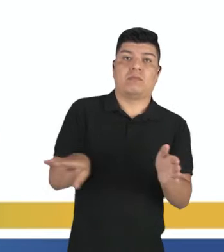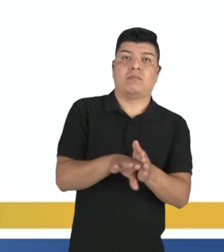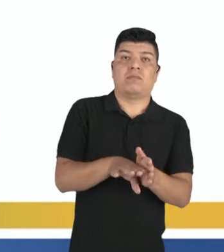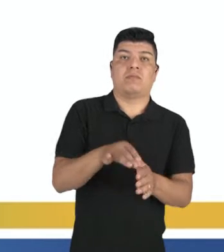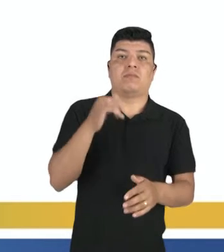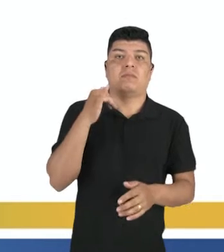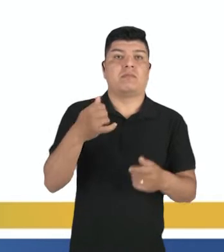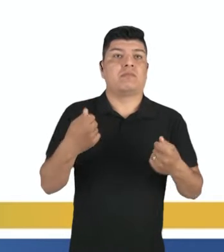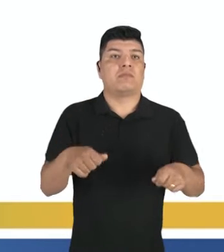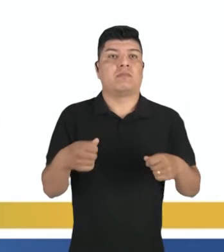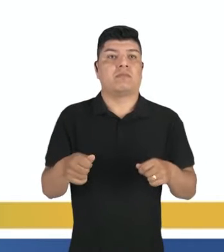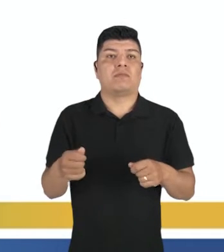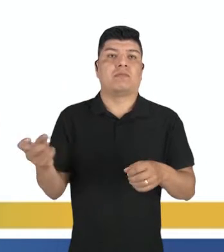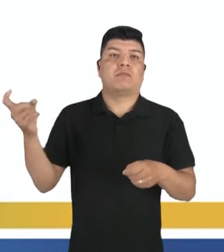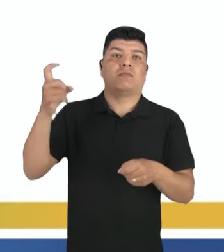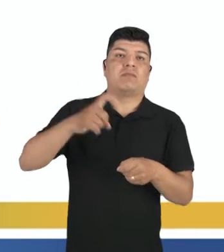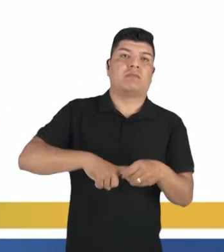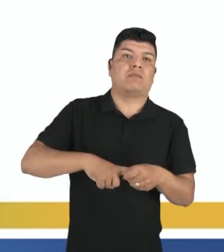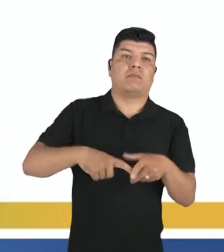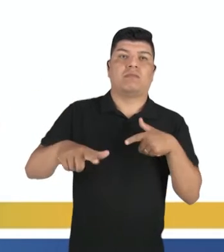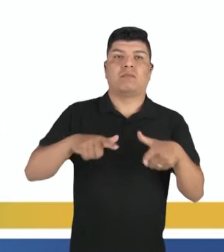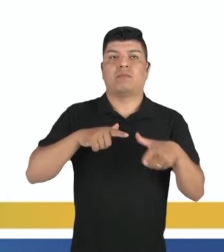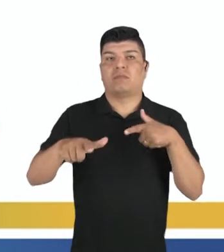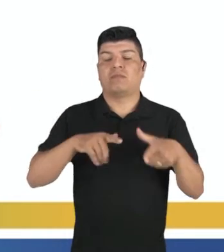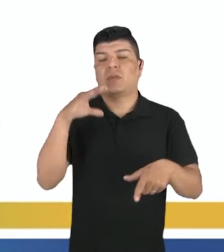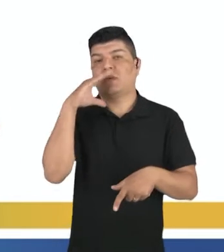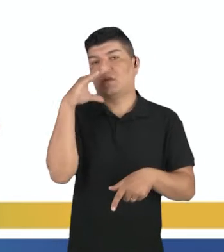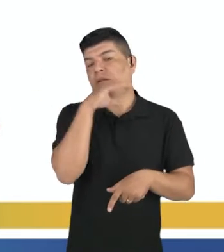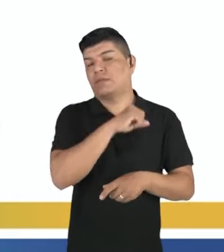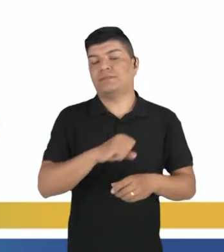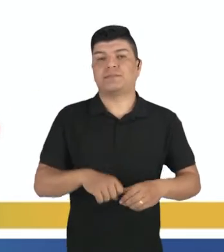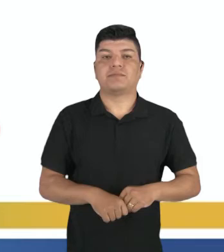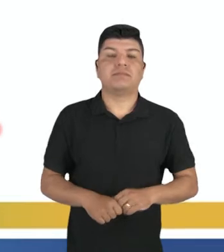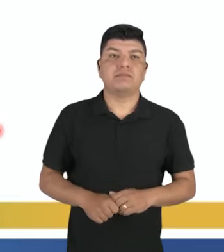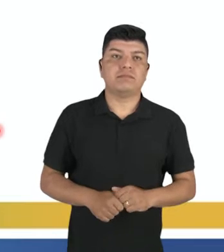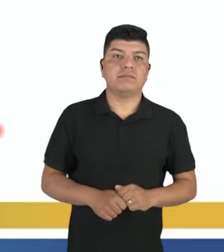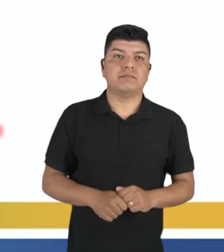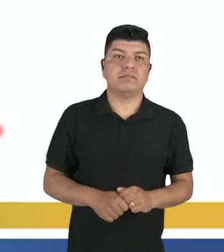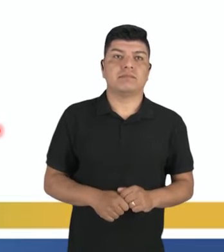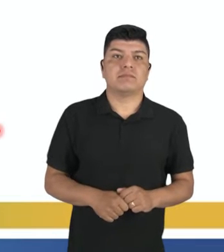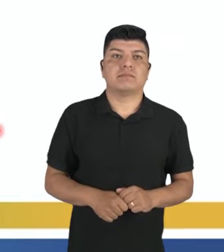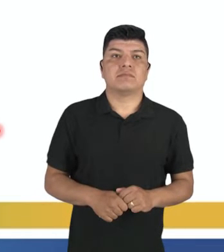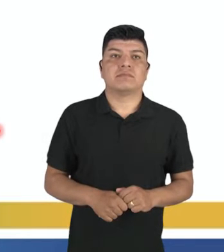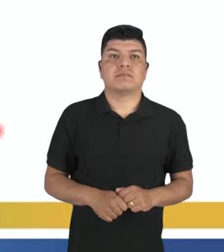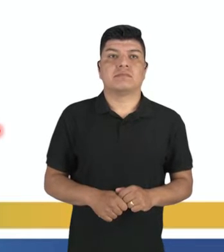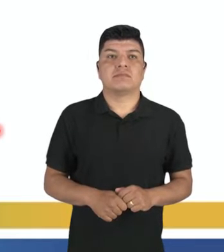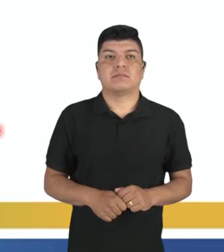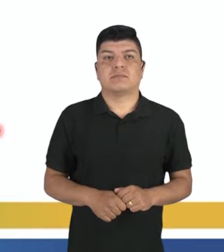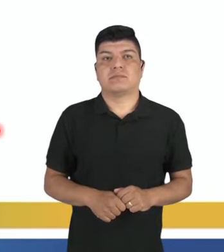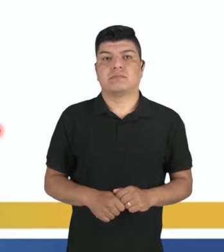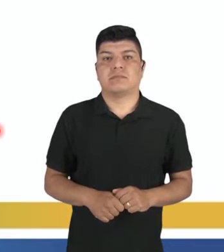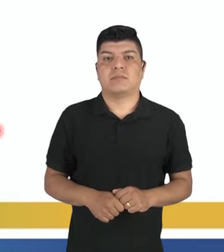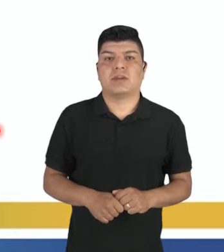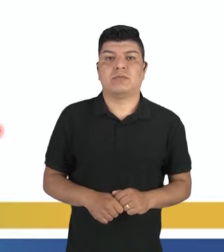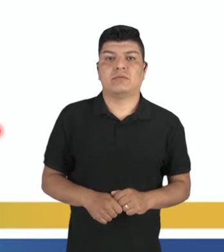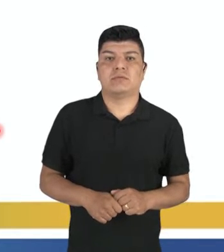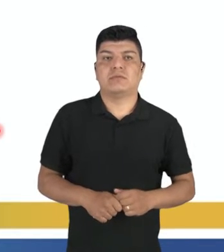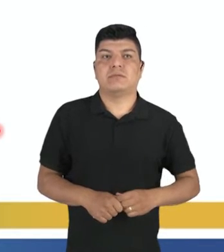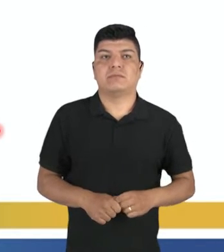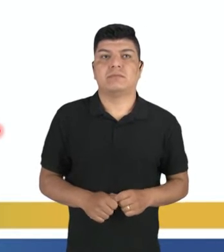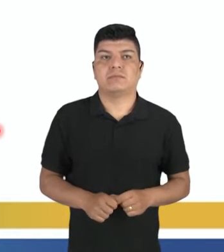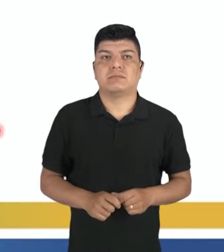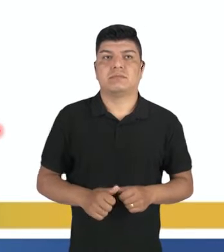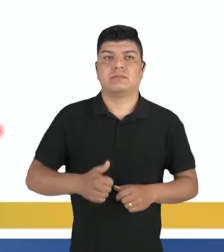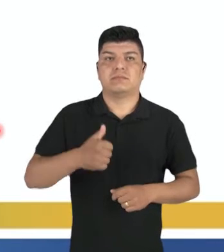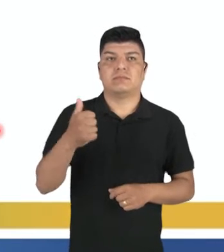que precisava retornar ao serviço imediatamente. Então vamos lá, pessoal. Como resolver essa questão?